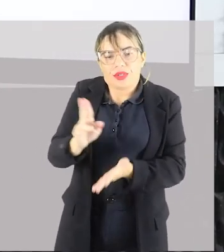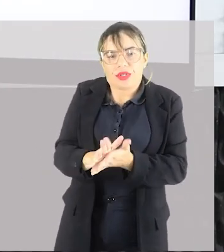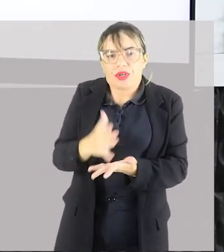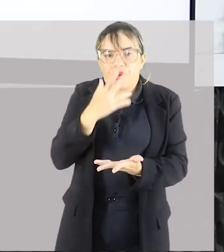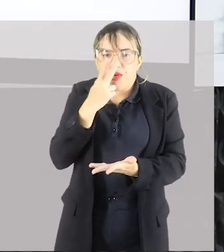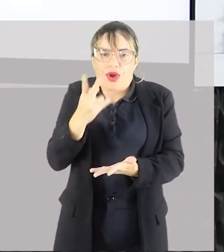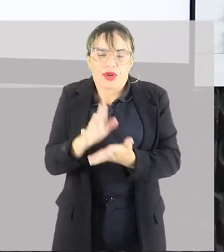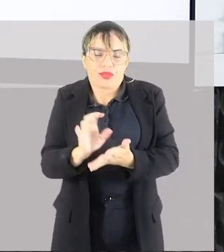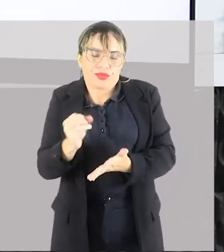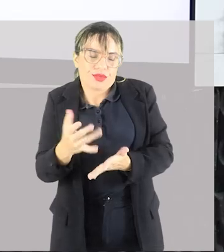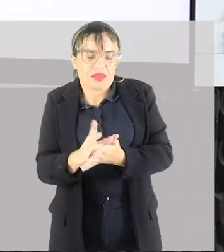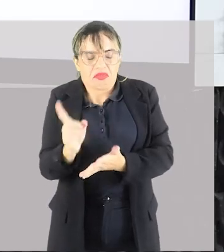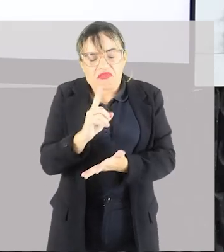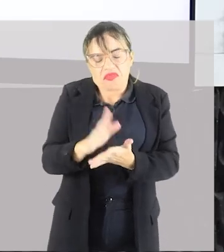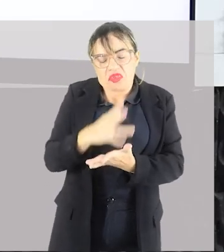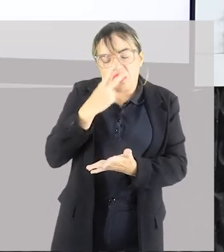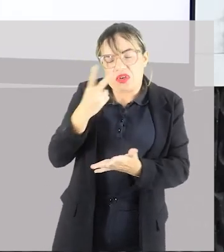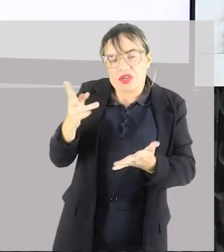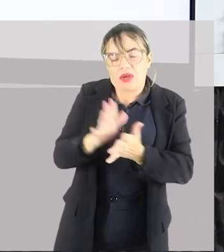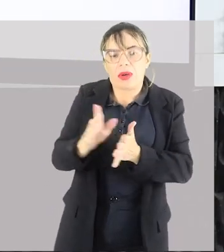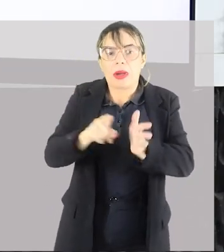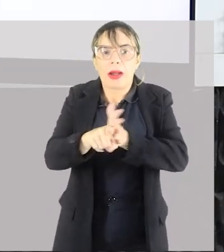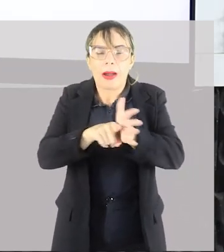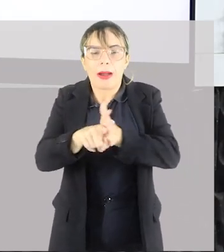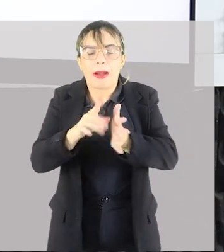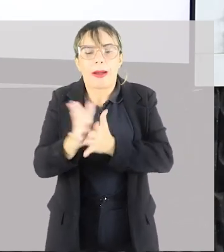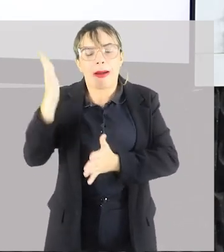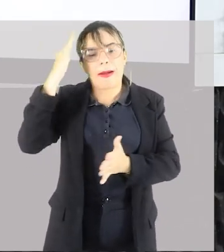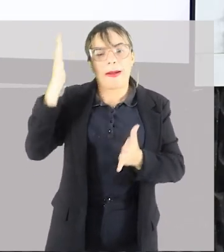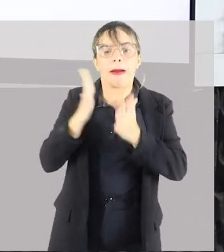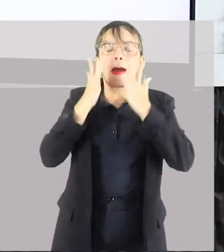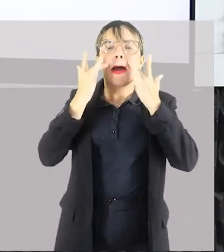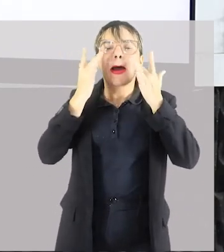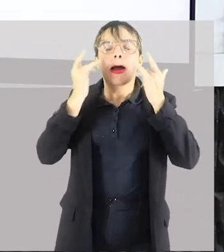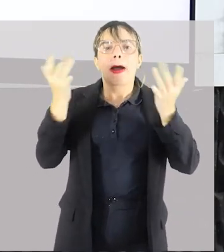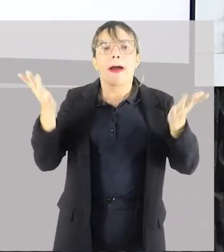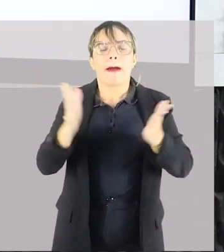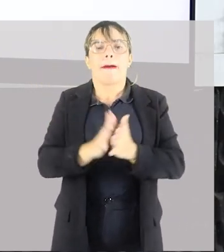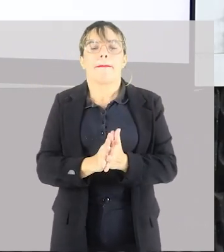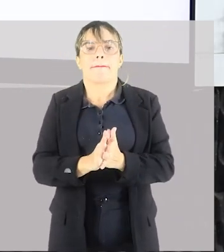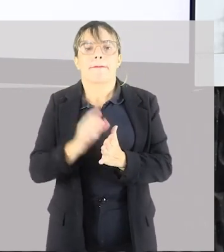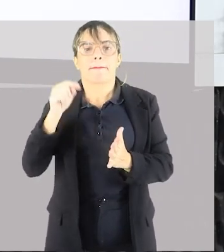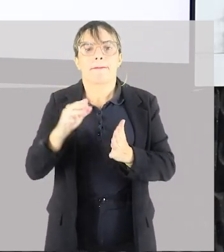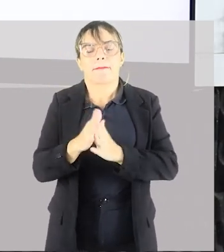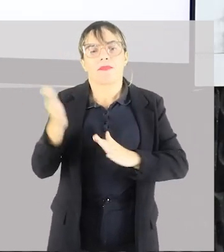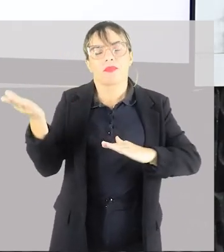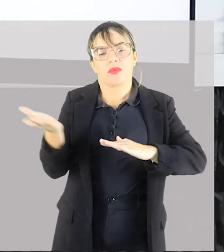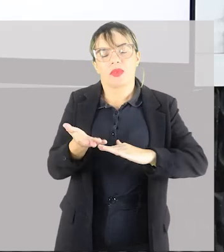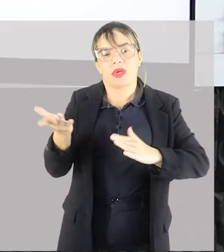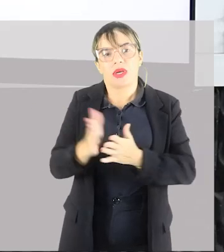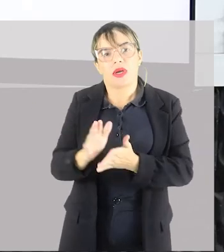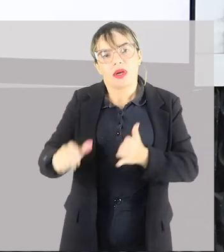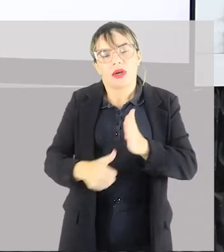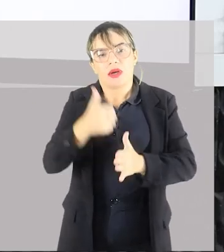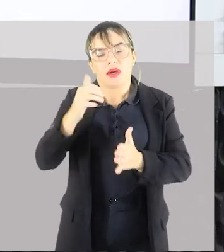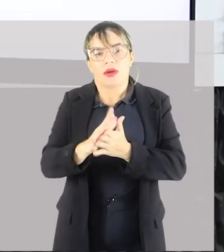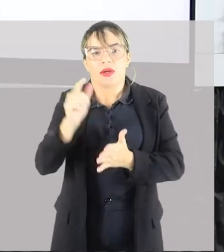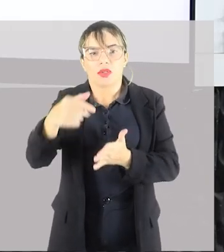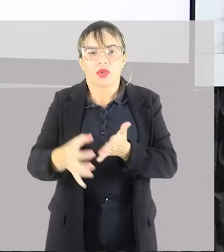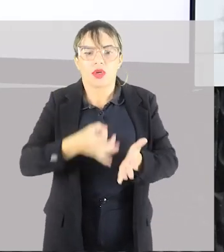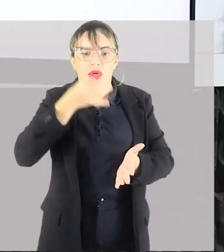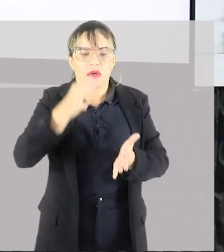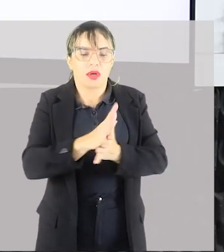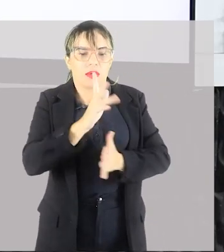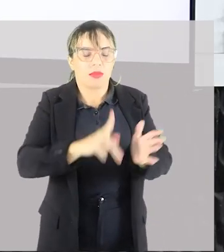Não, não acho nada não. Pesquise, entenda. Sobre arte contemporânea, você não pode colocar primeiro a sua opinião pessoal ou o seu